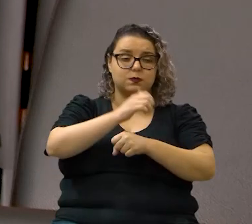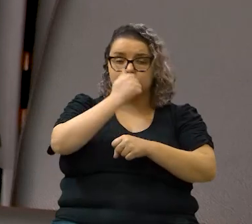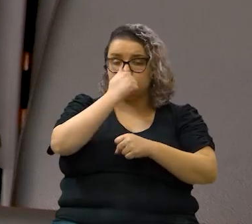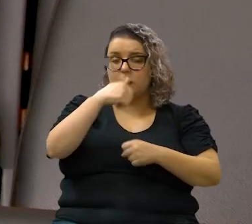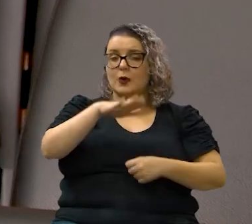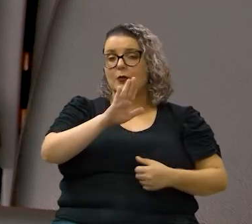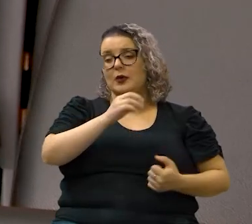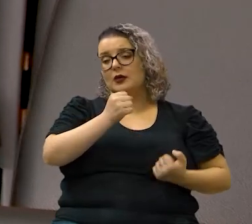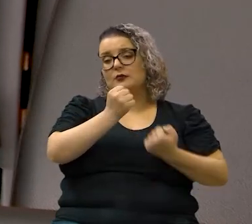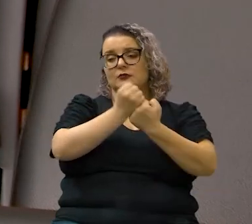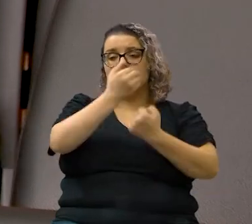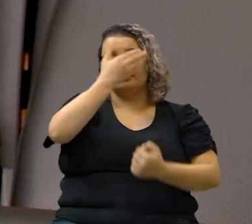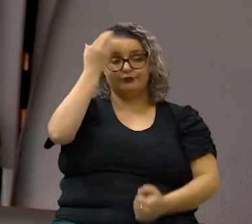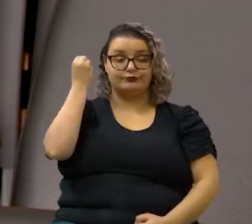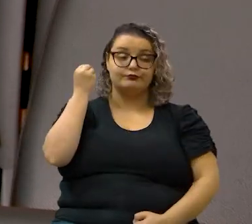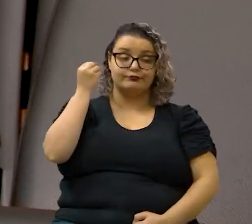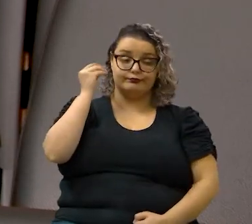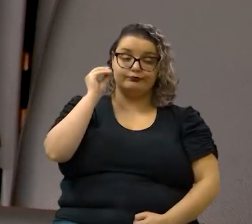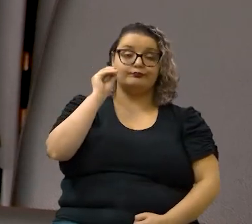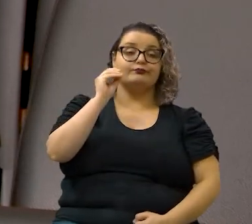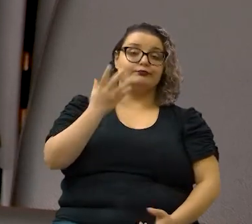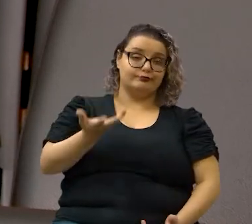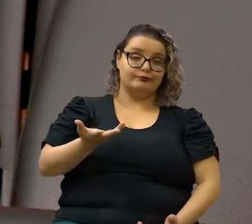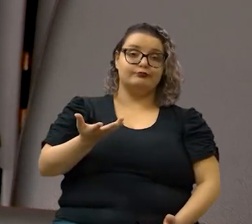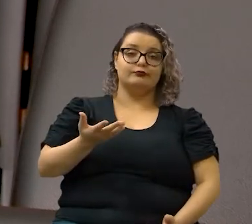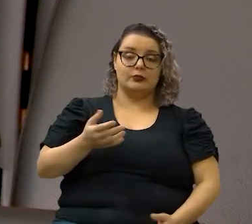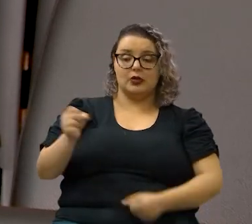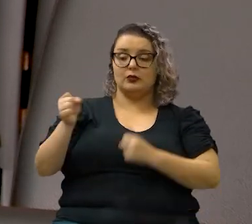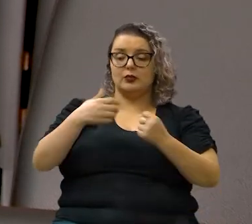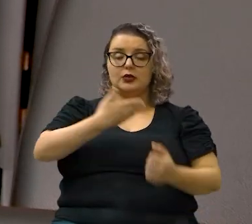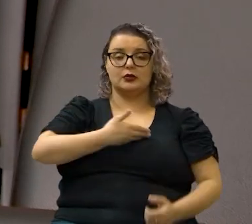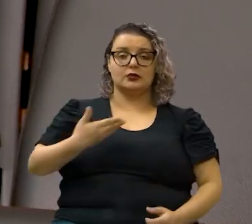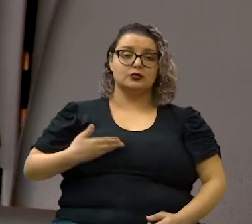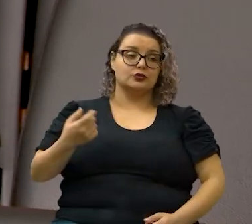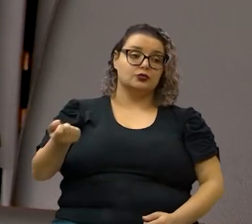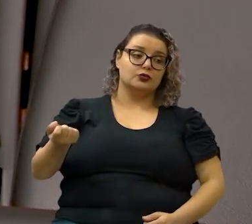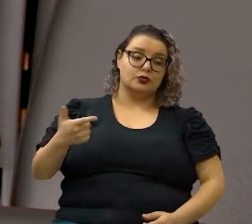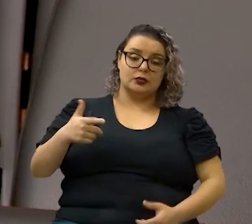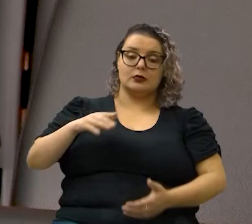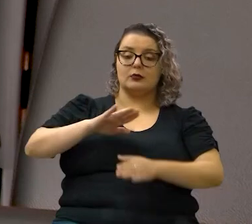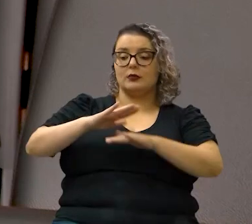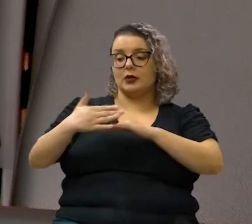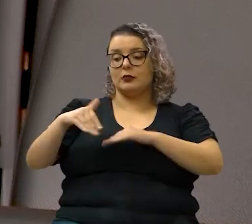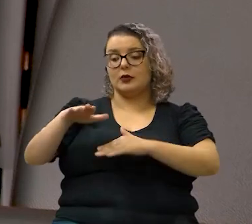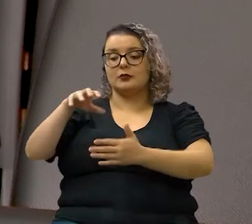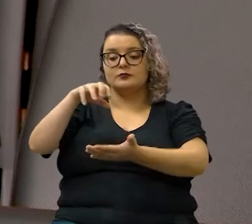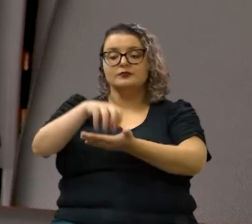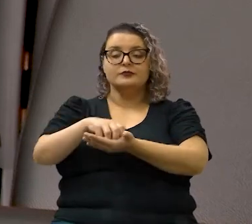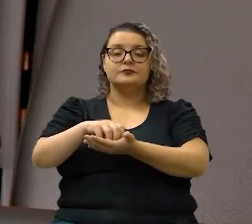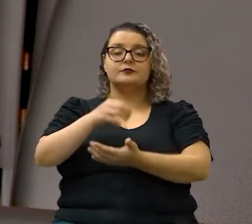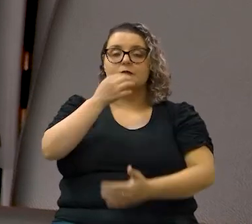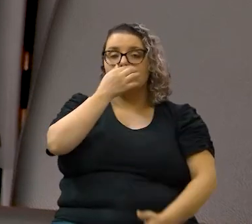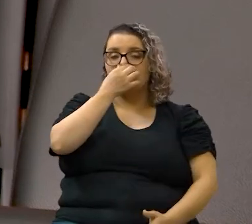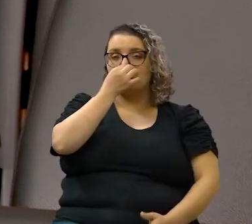mais apoio. Geralmente são mais esquecidos pelo poder público do que os bairros mais centrais, né?